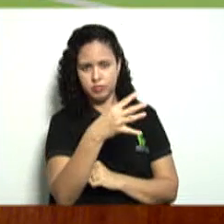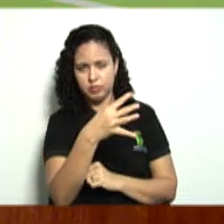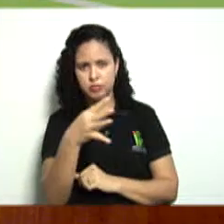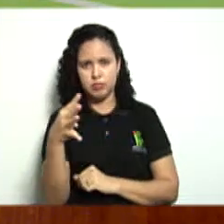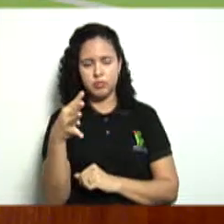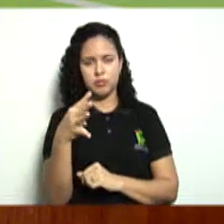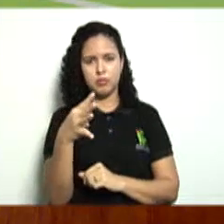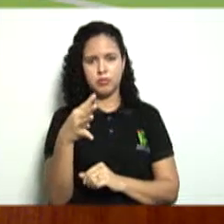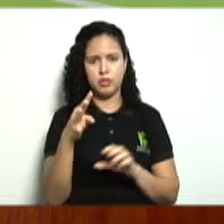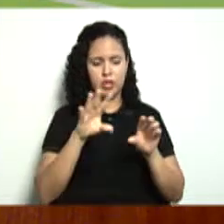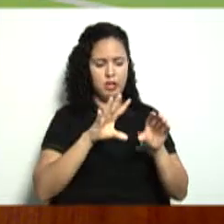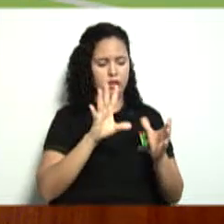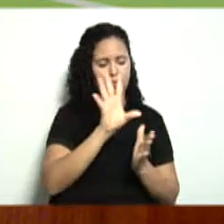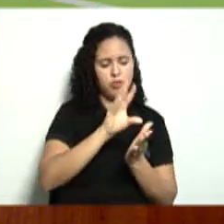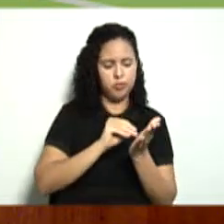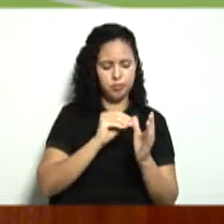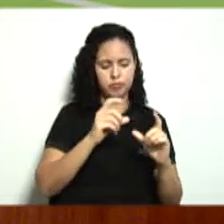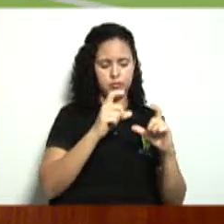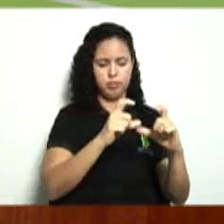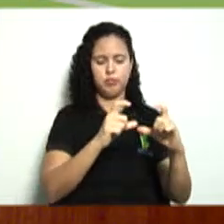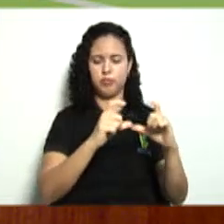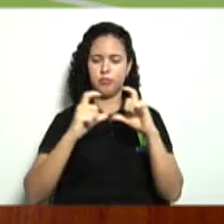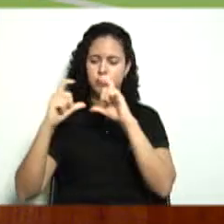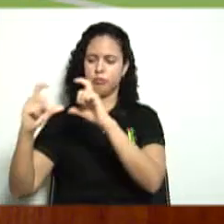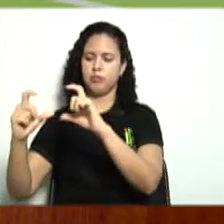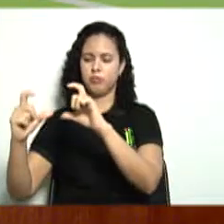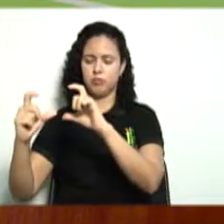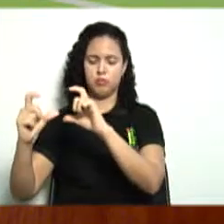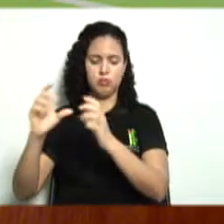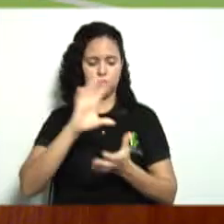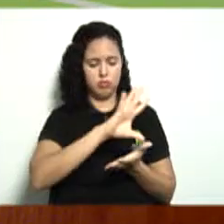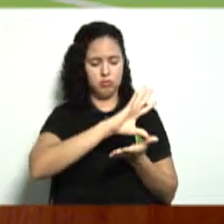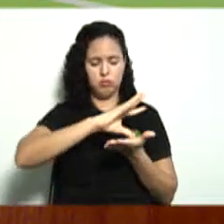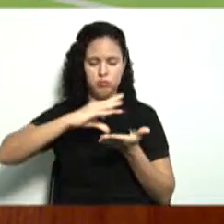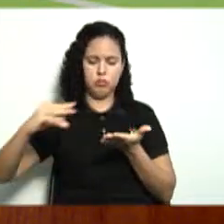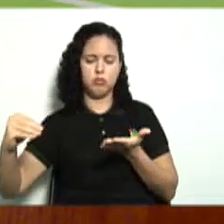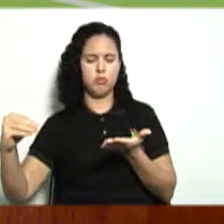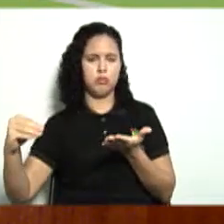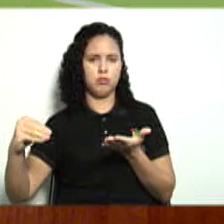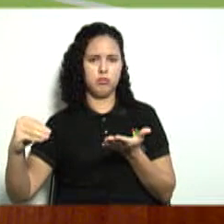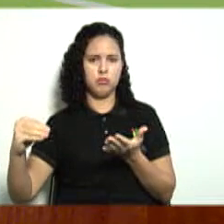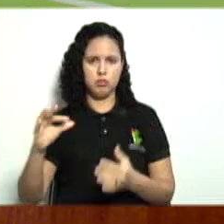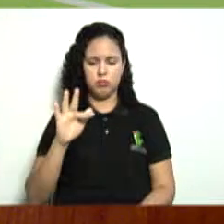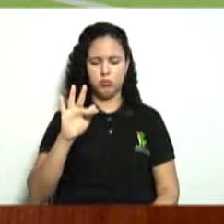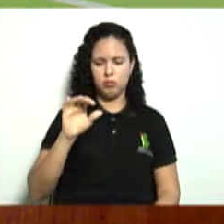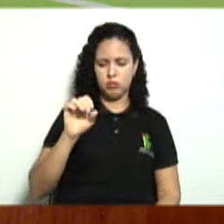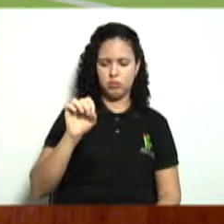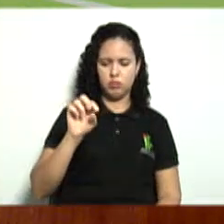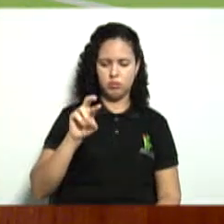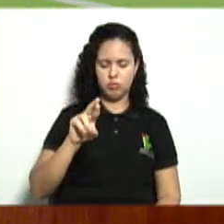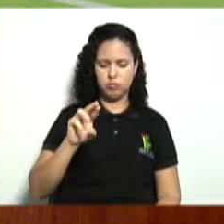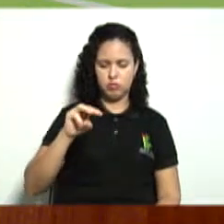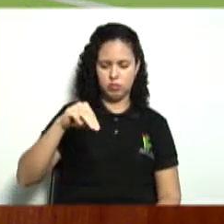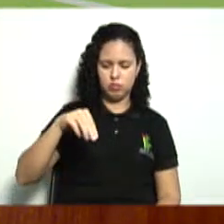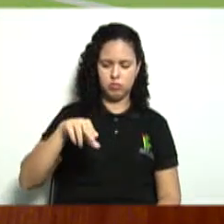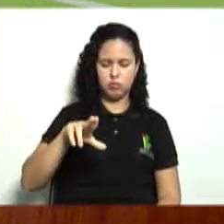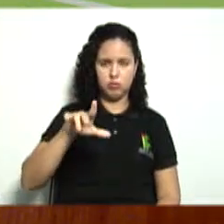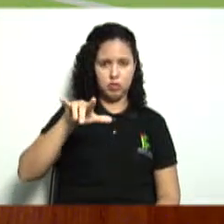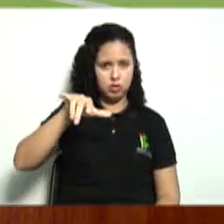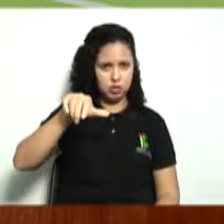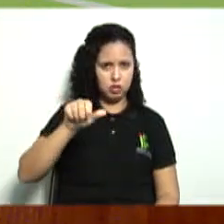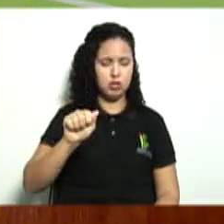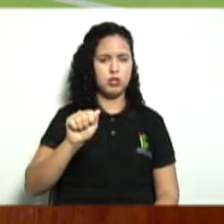estiver passando de uma célula para outra, nada mais é do que eu estou passando a fórmula de forma integral, não estou fazendo nenhuma